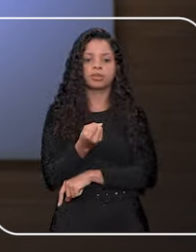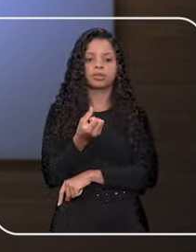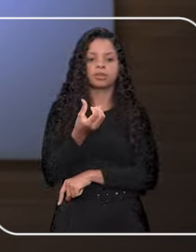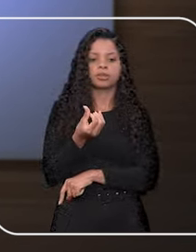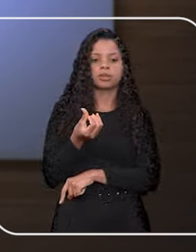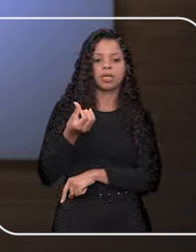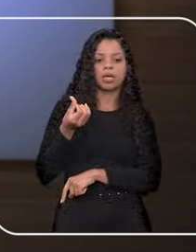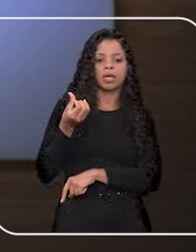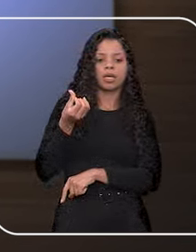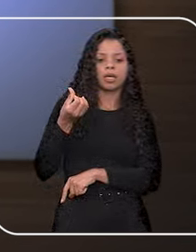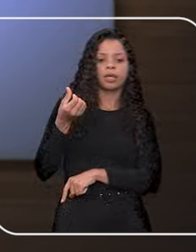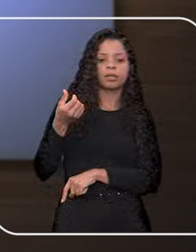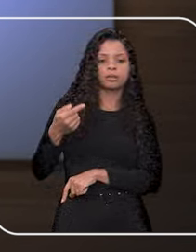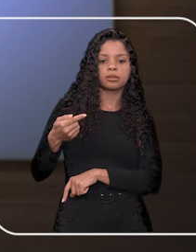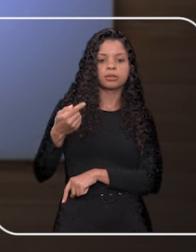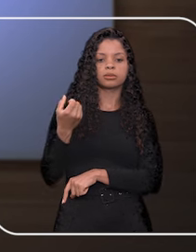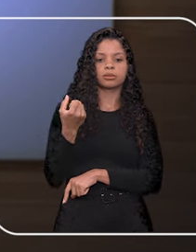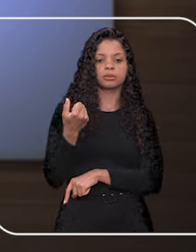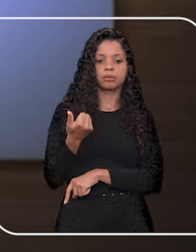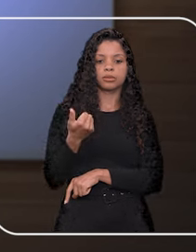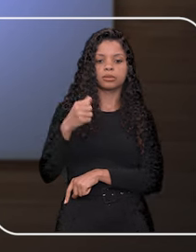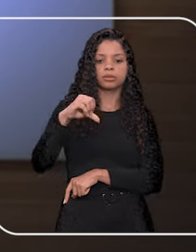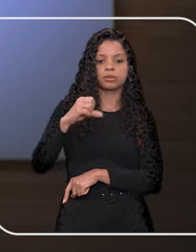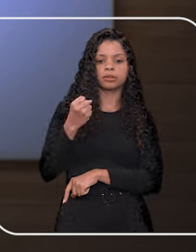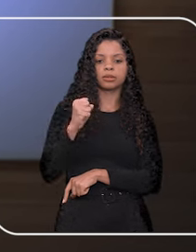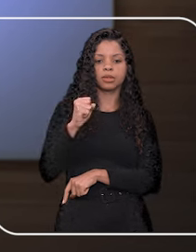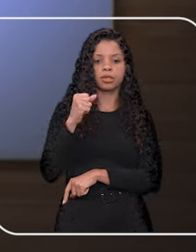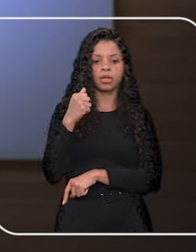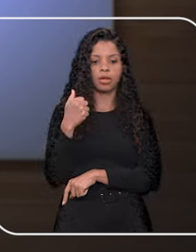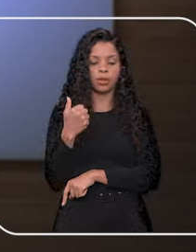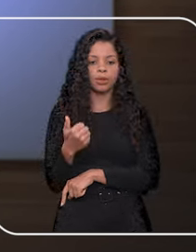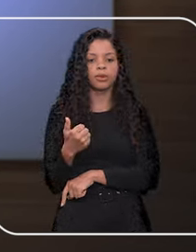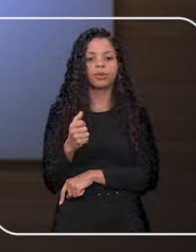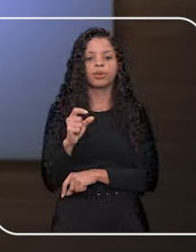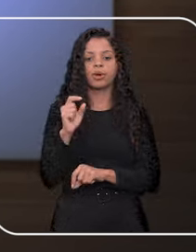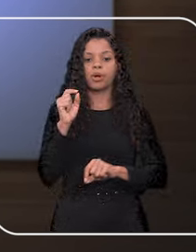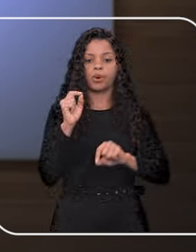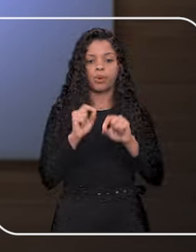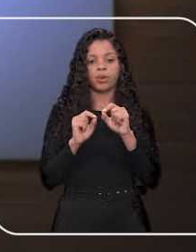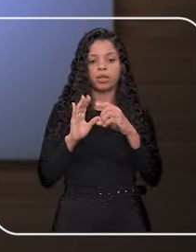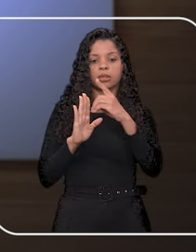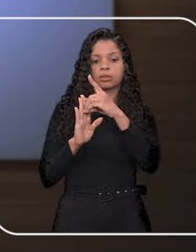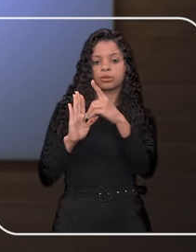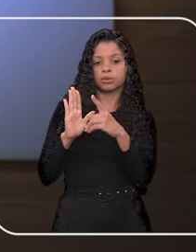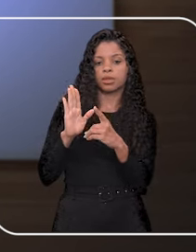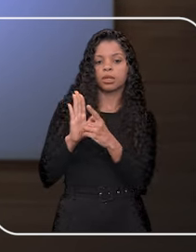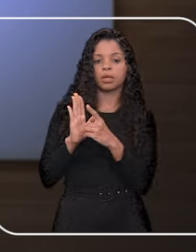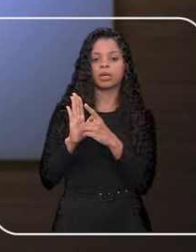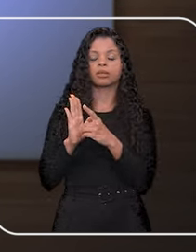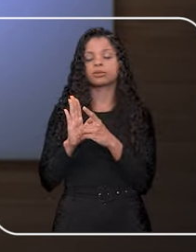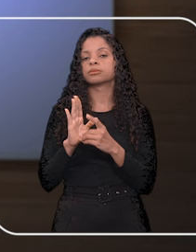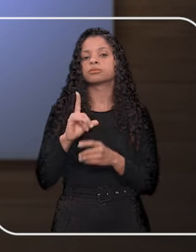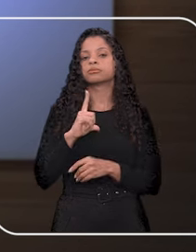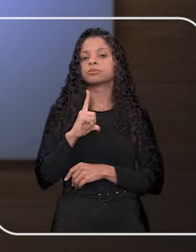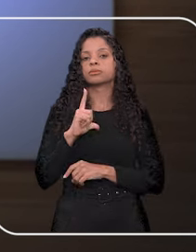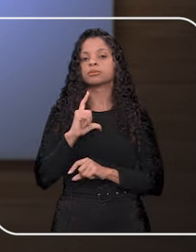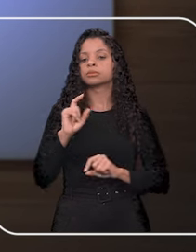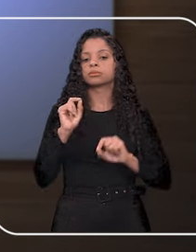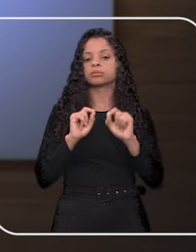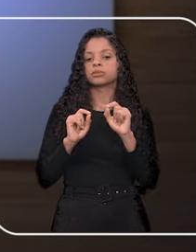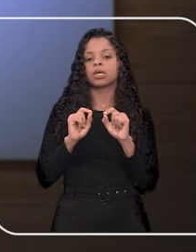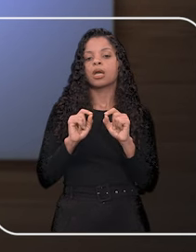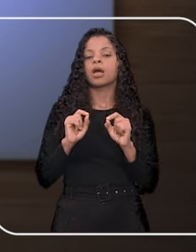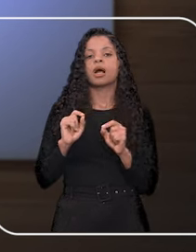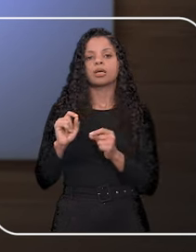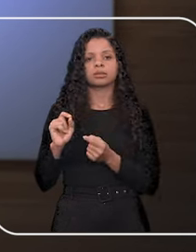de 1981 com a redação dada pelo decreto lei 1867 de 1981